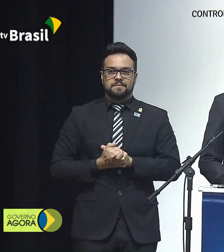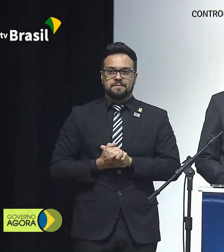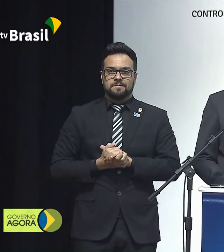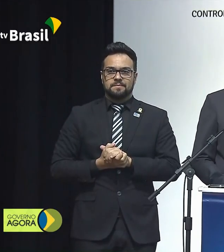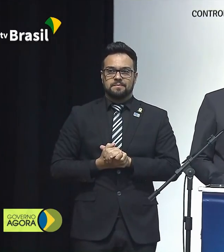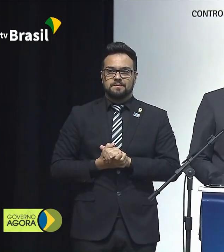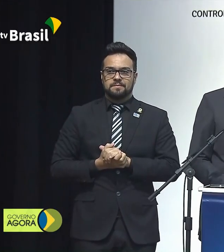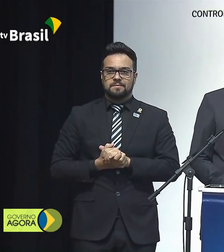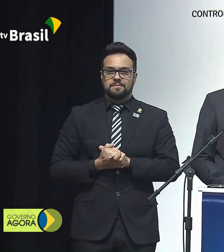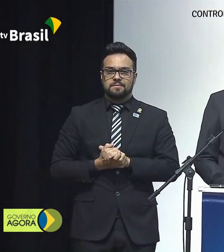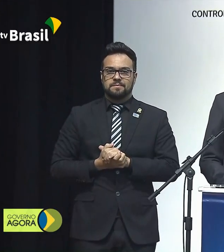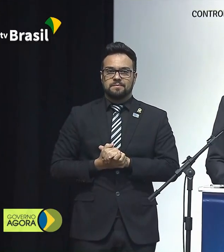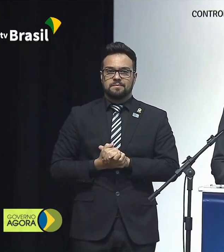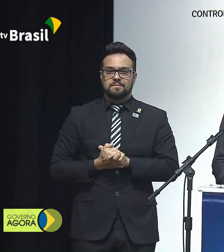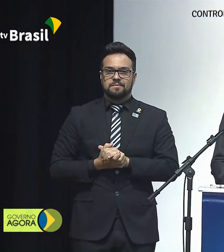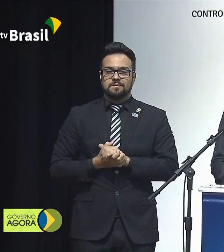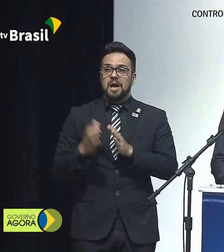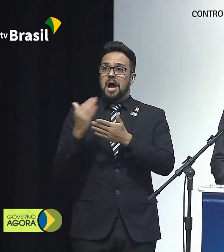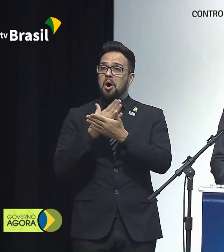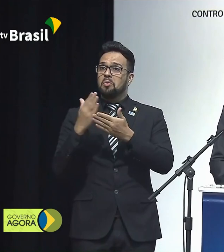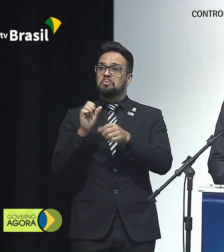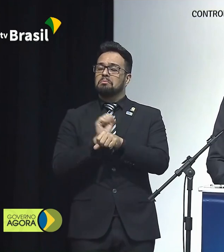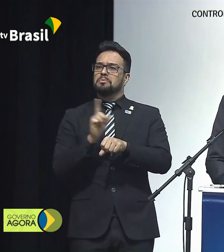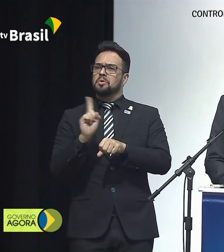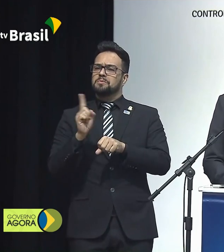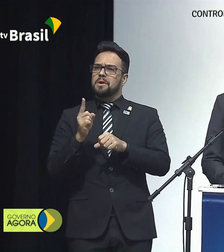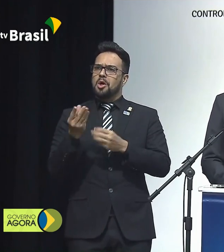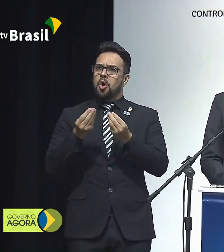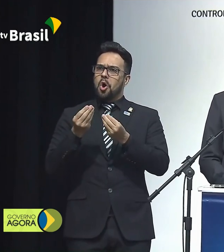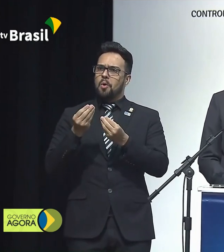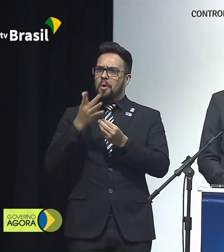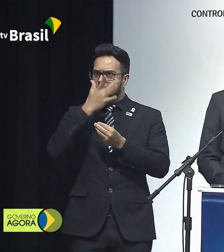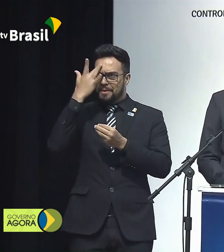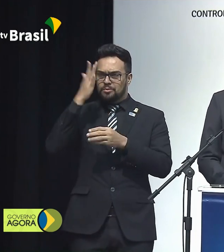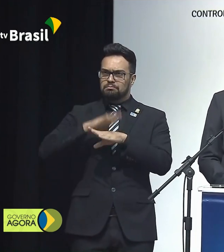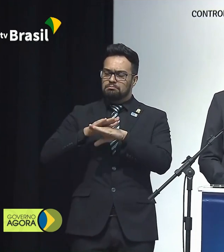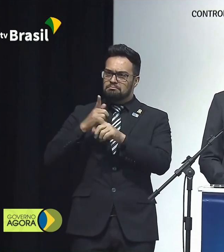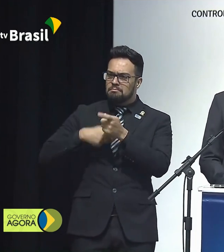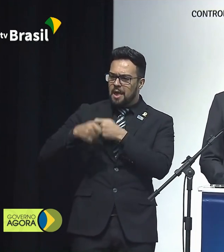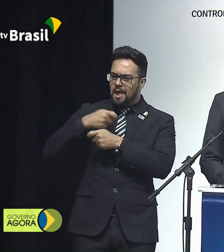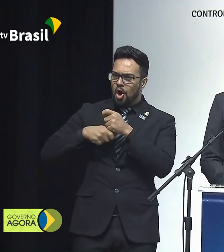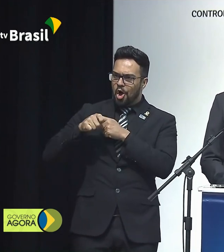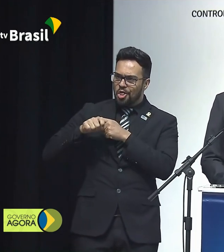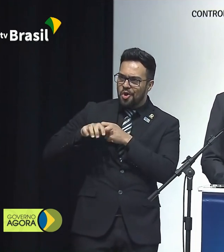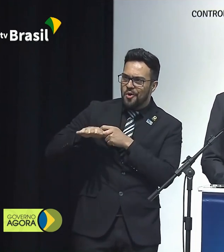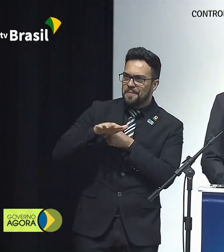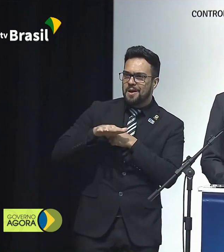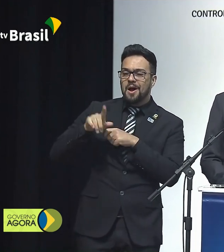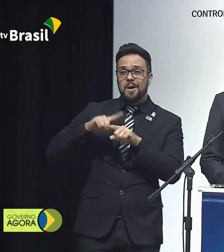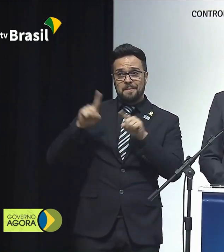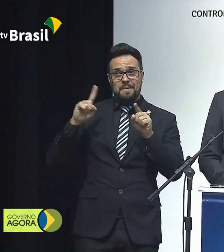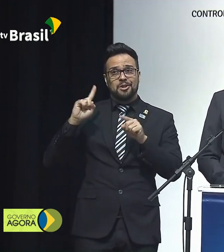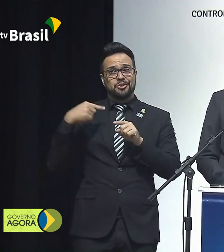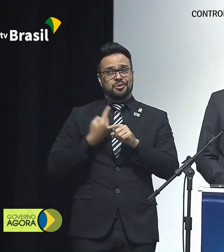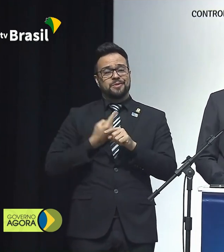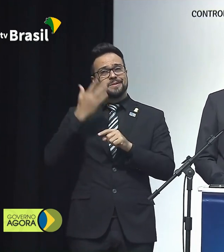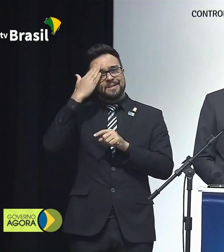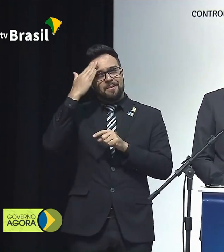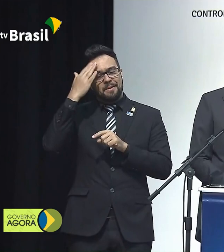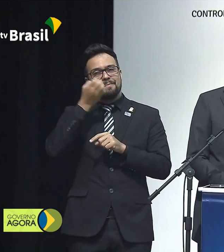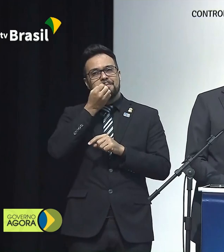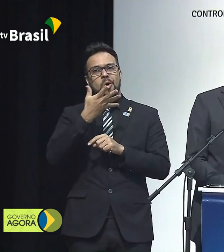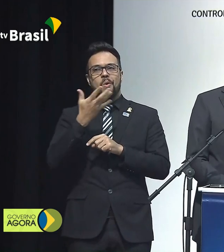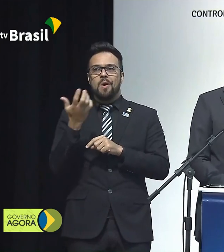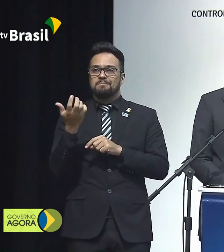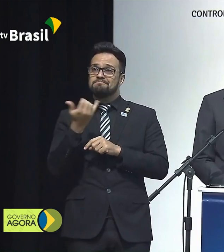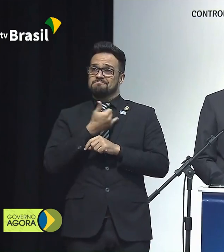Pode ser inesperado para os analistas econômicos, mas da nossa parte, sabemos que viria uma boa notícia. E